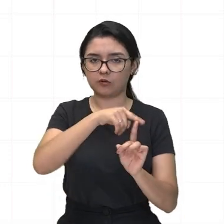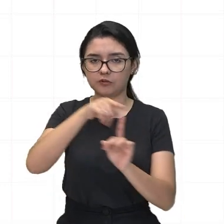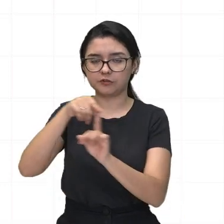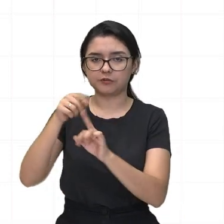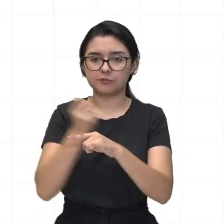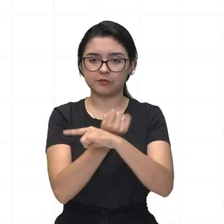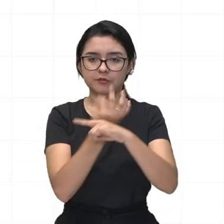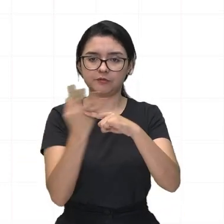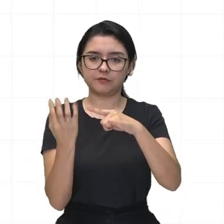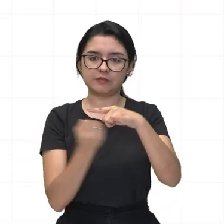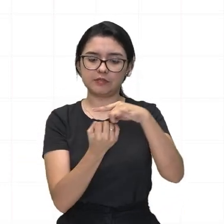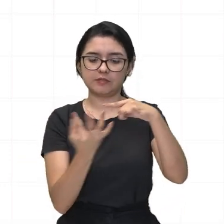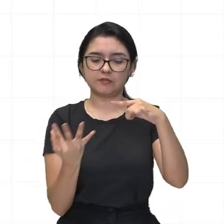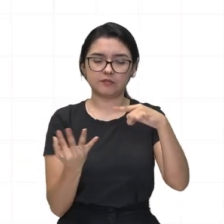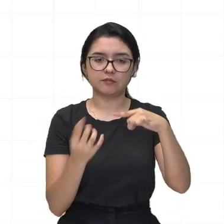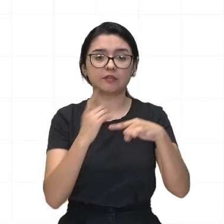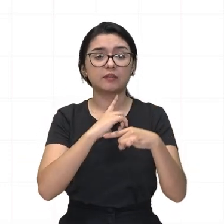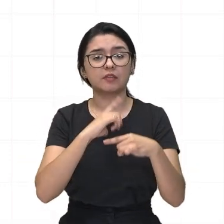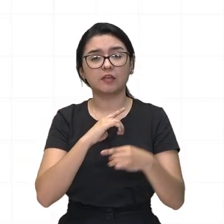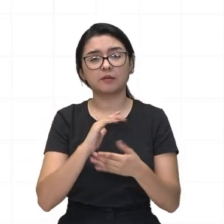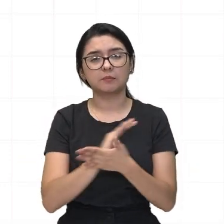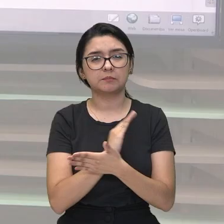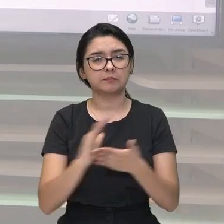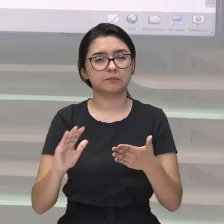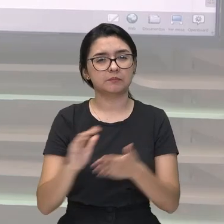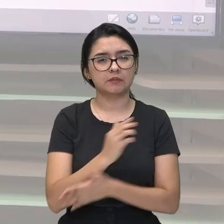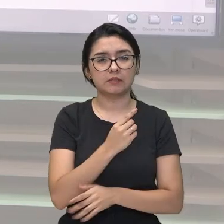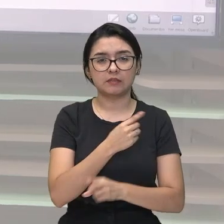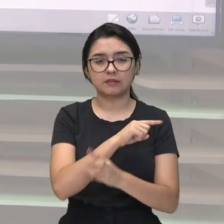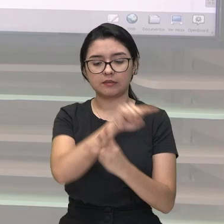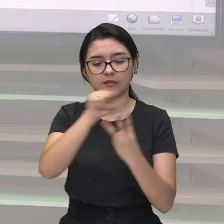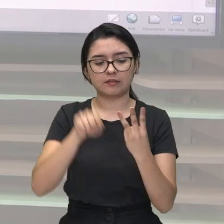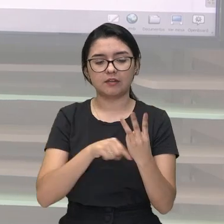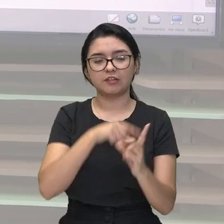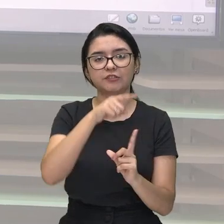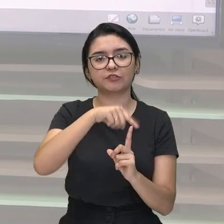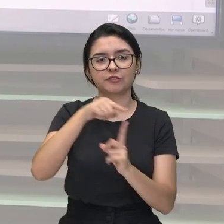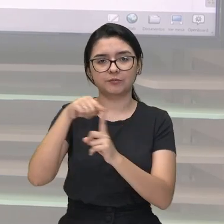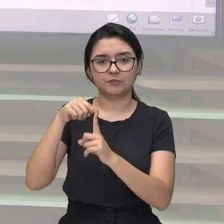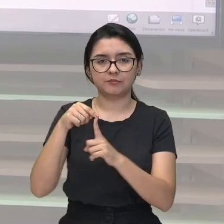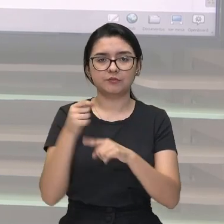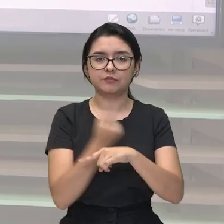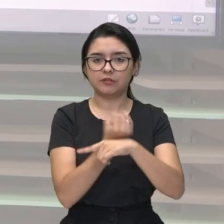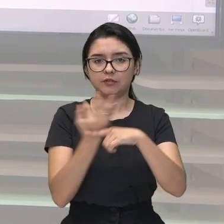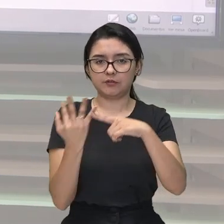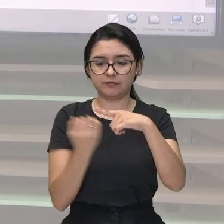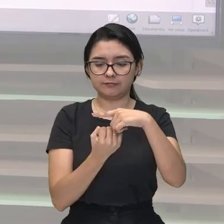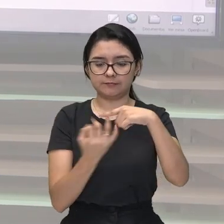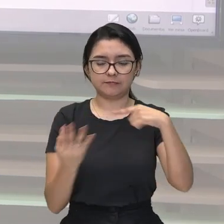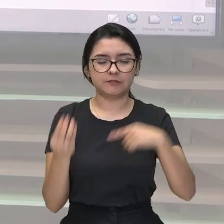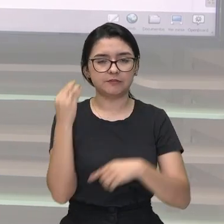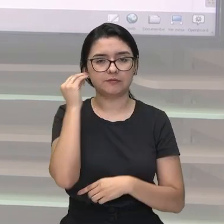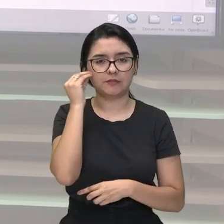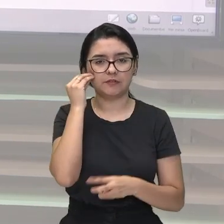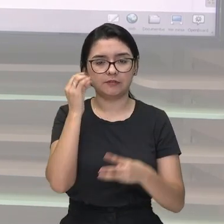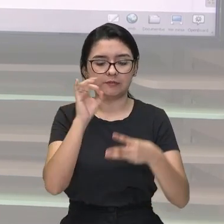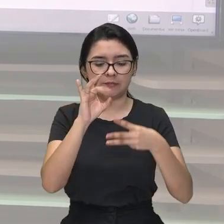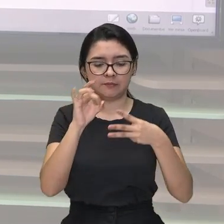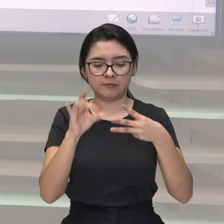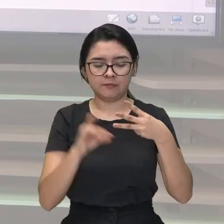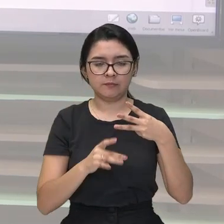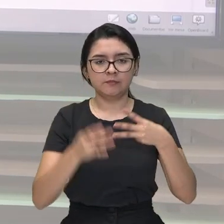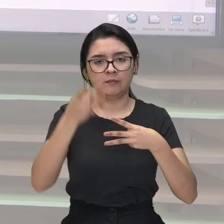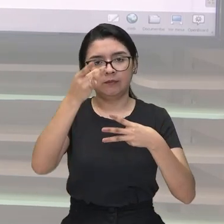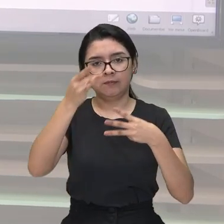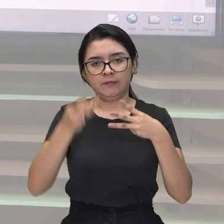frações, meu querido aluno, tem pelo menos 3 tipos de frações, tá bom? E aí, vamos ver, claro, aqui detalhadamente